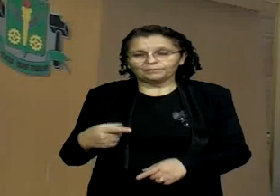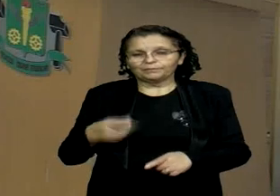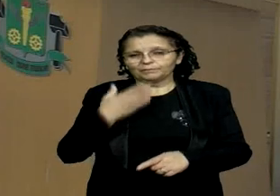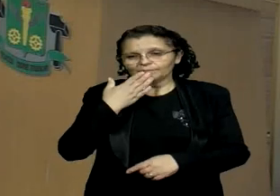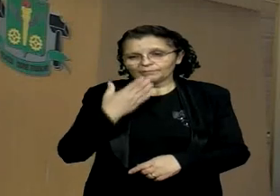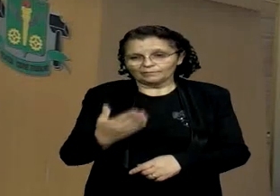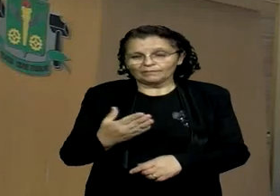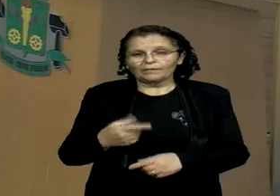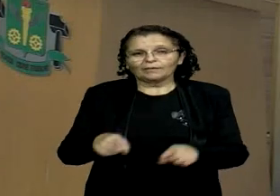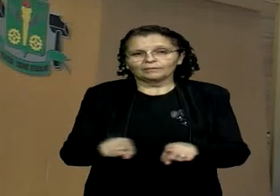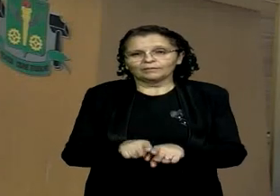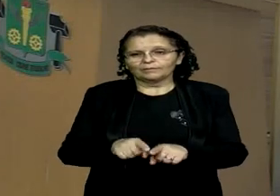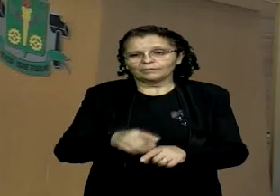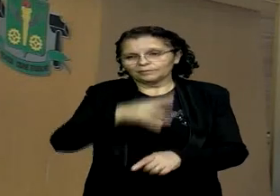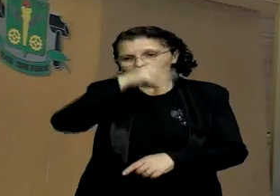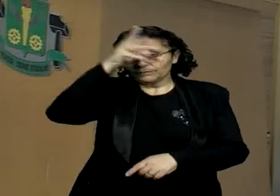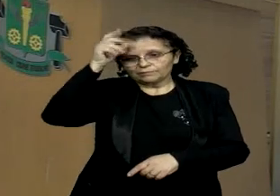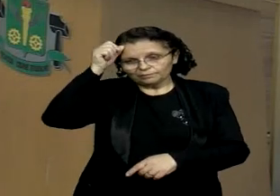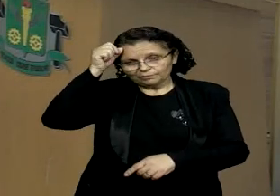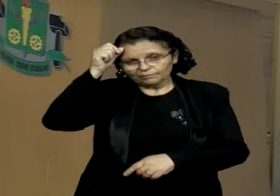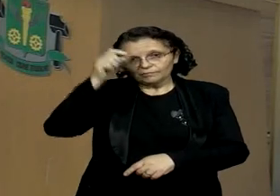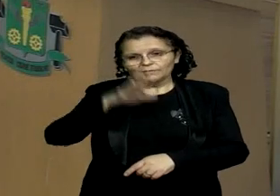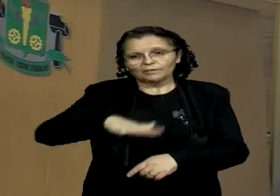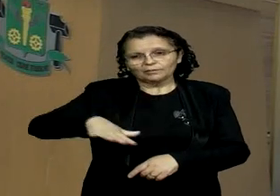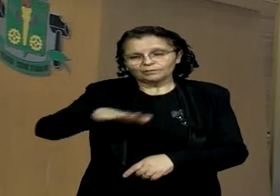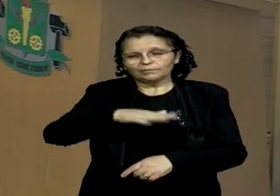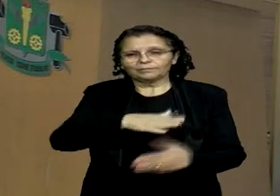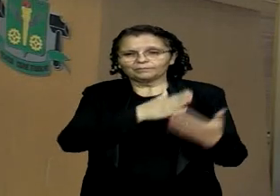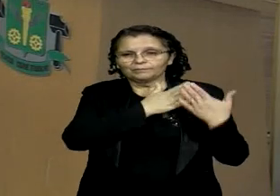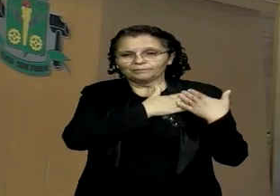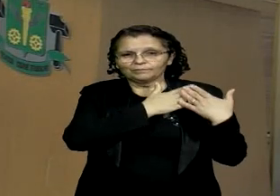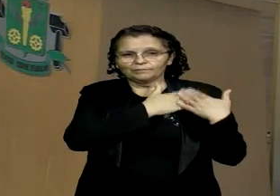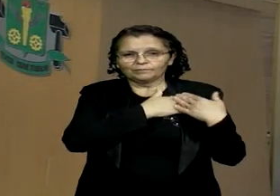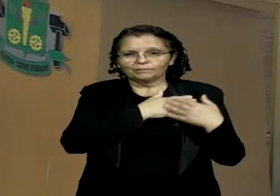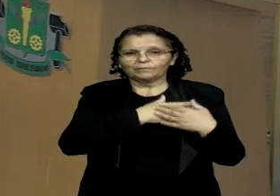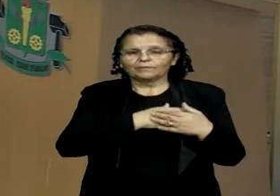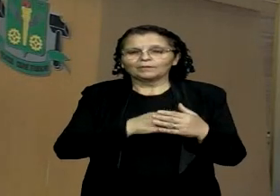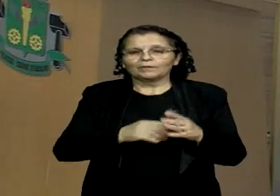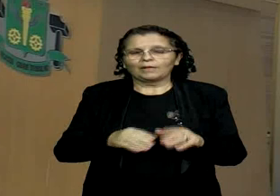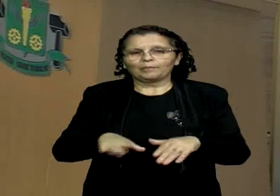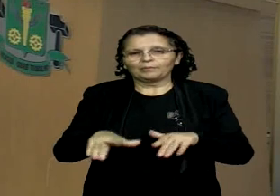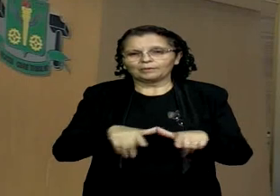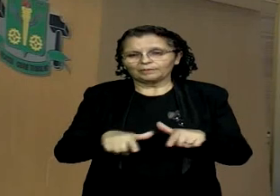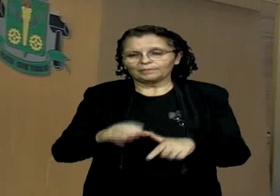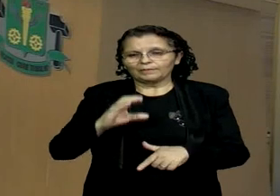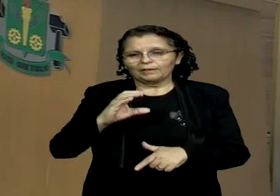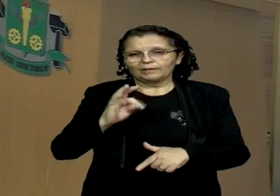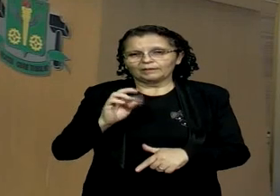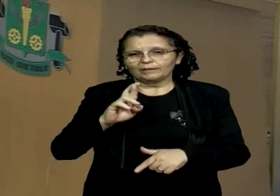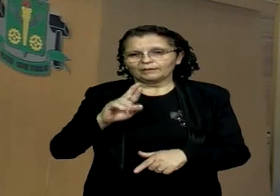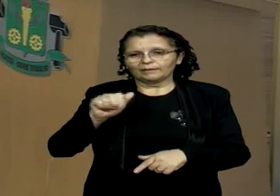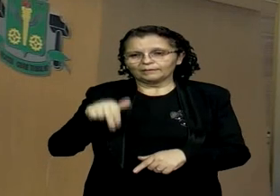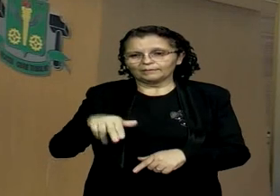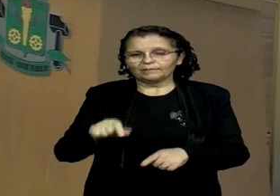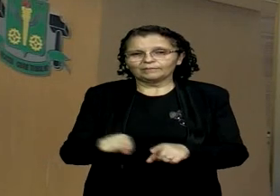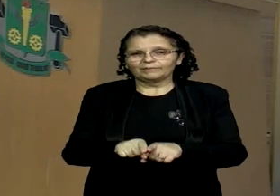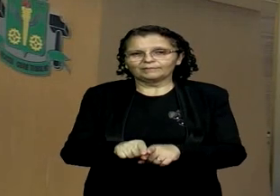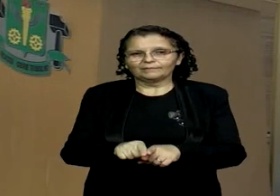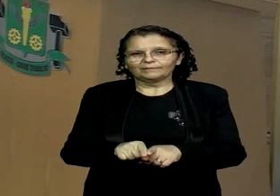2024, solicitando ao Poder Executivo para que determine ao setor competente, o CETRAN, implantação de